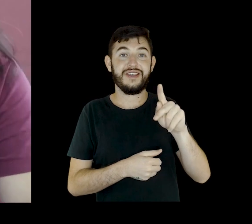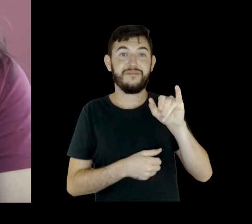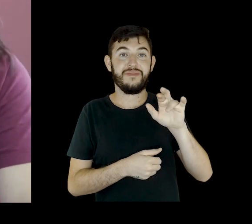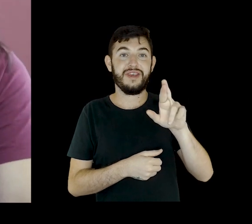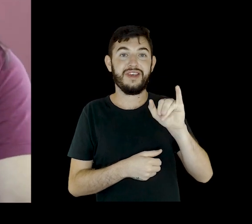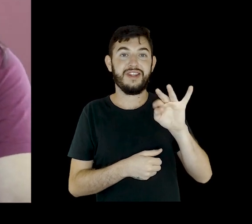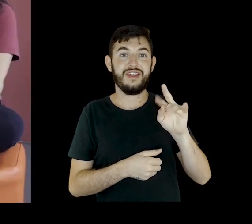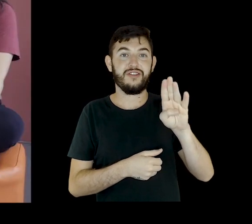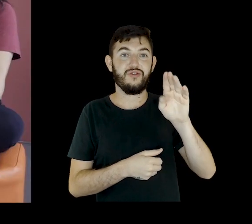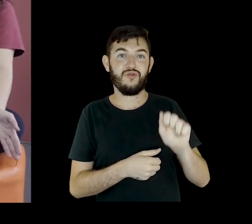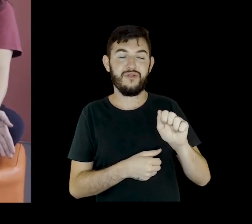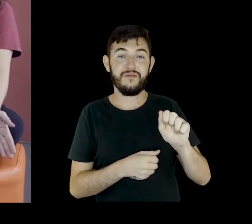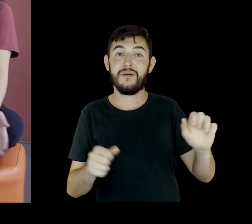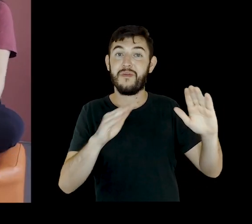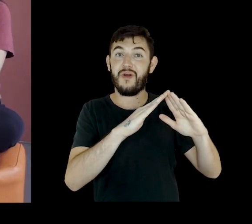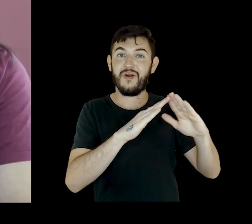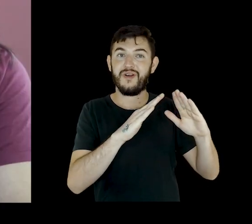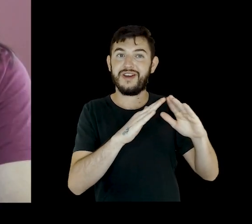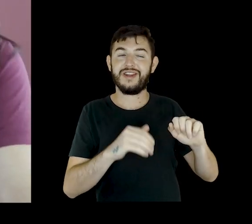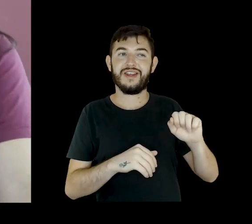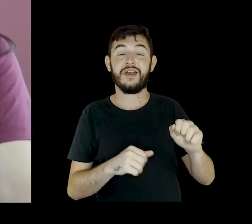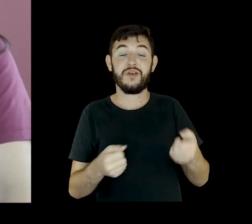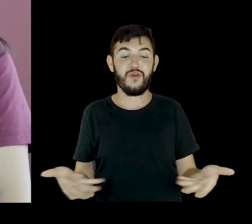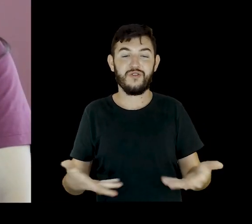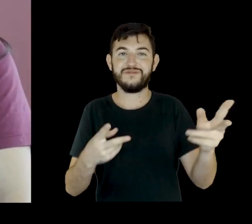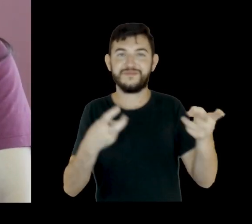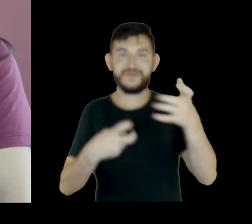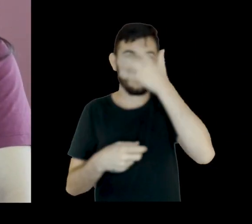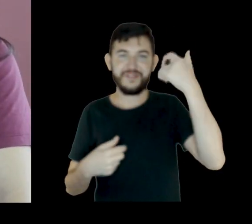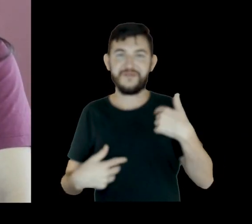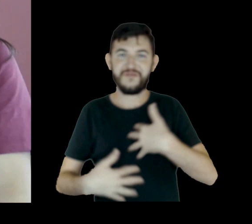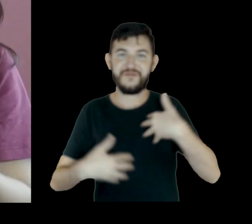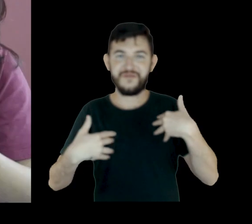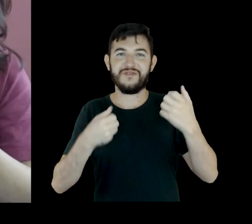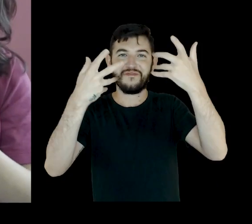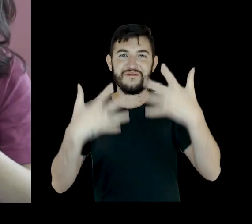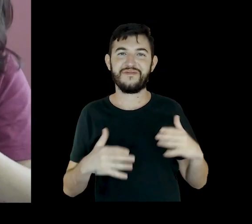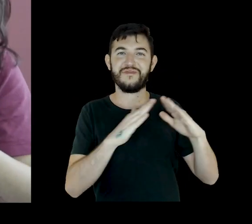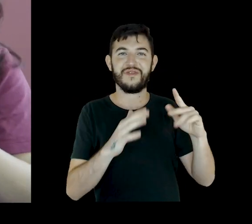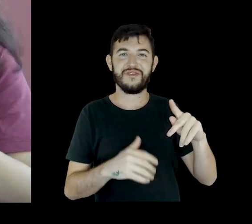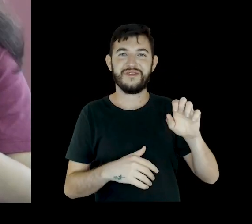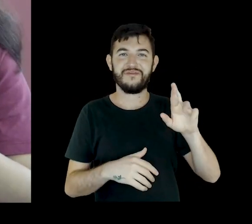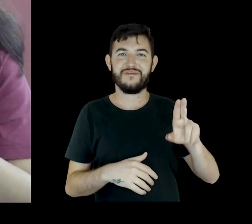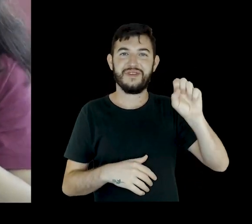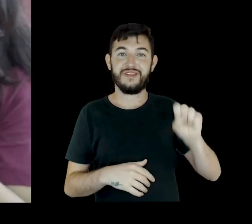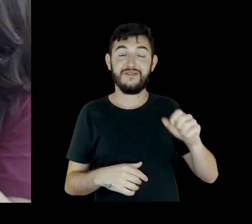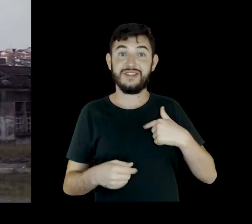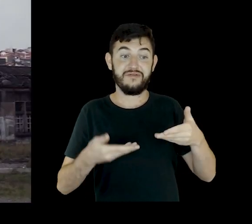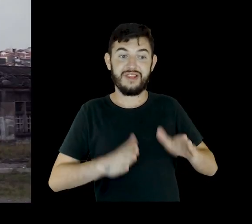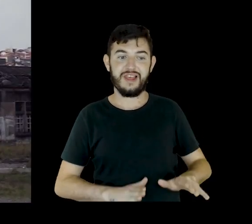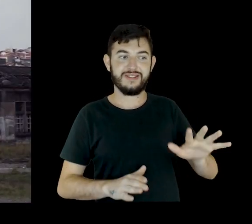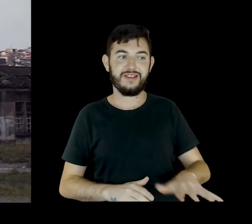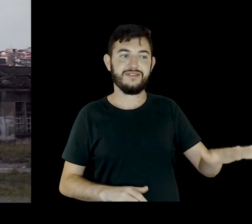Não falava que morava em Perus. E eu vejo que hoje em dia as pessoas têm orgulho de falar que moram em Perus. Eu não nasci aqui, mas eu sou Perus desde